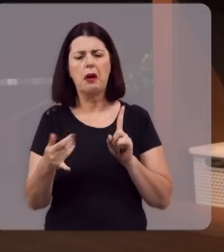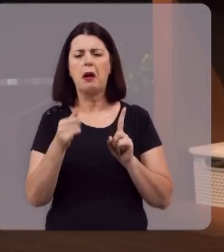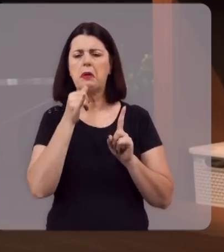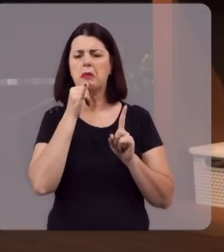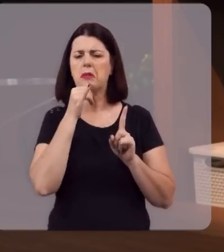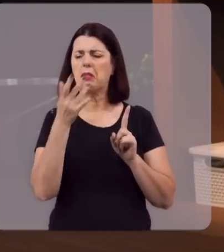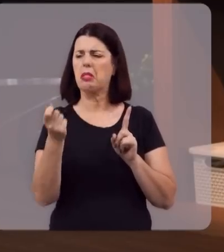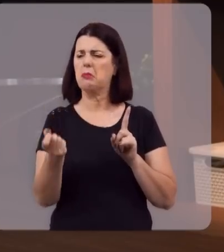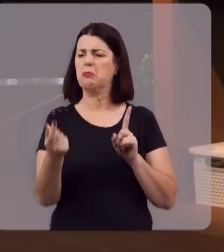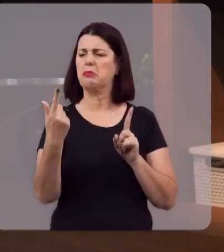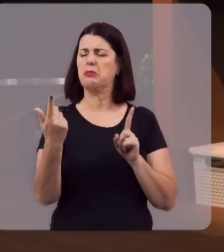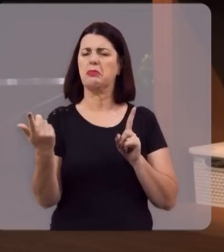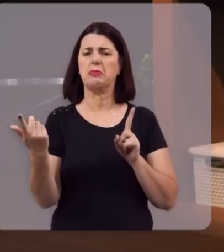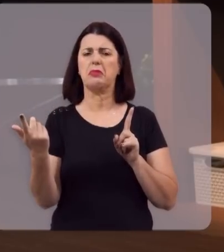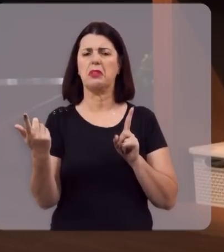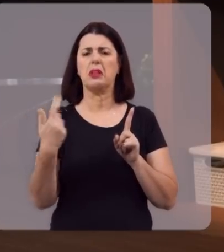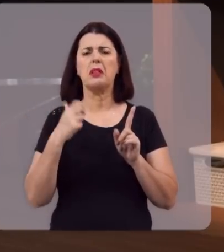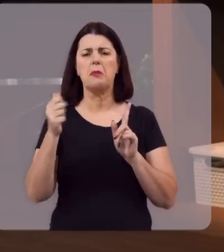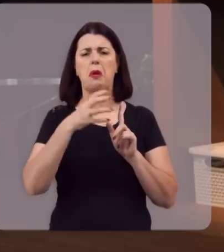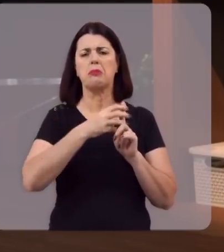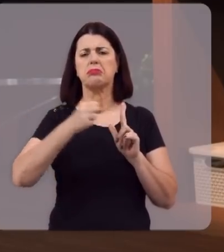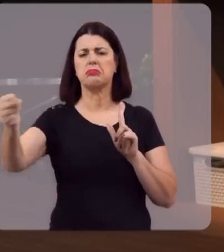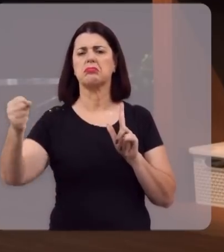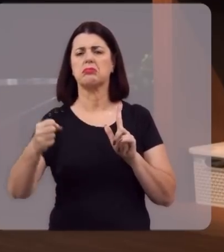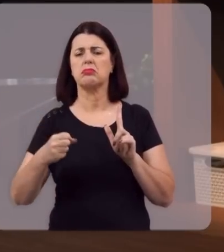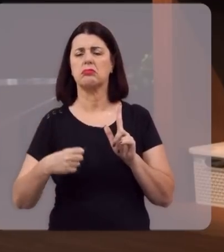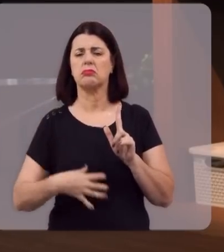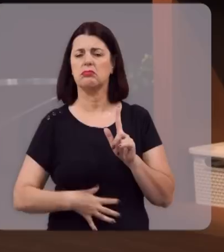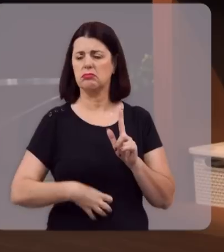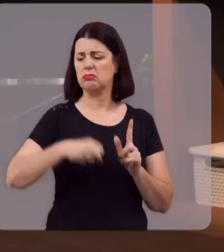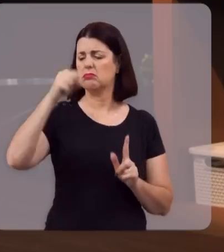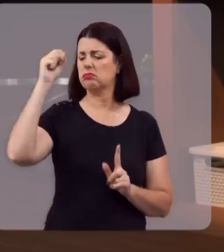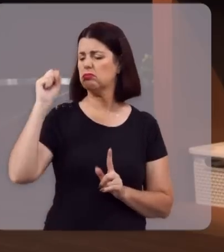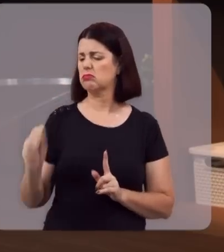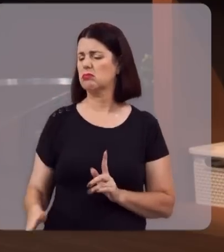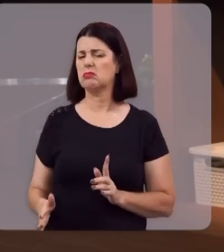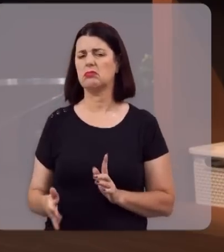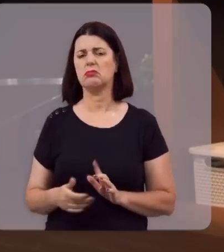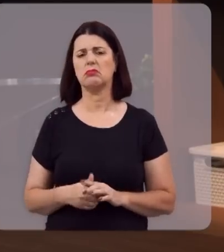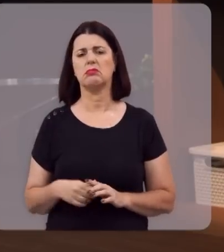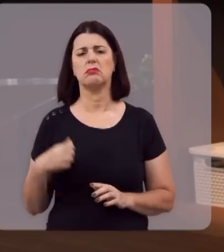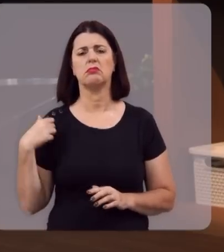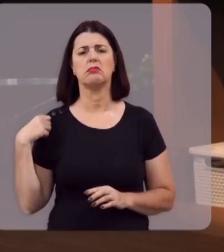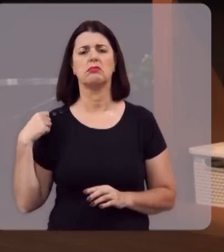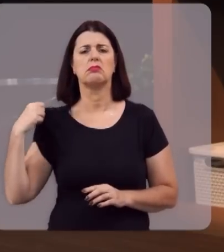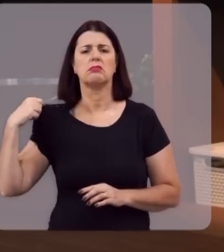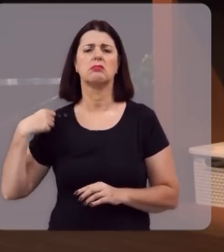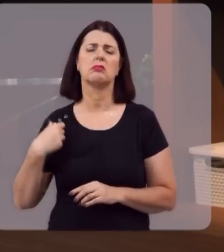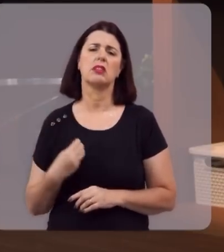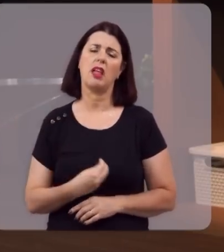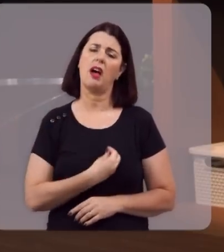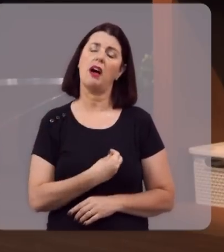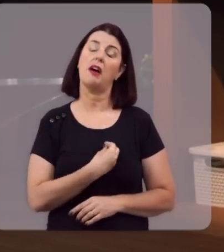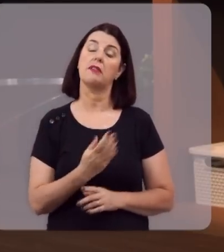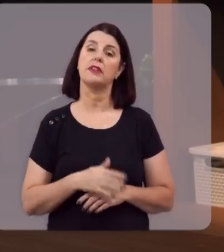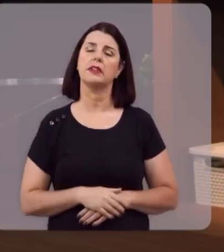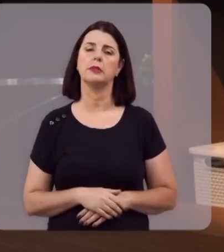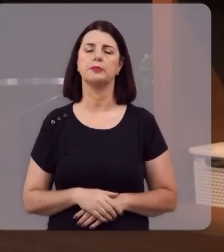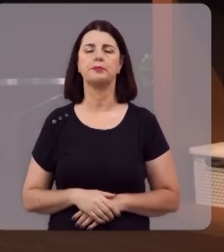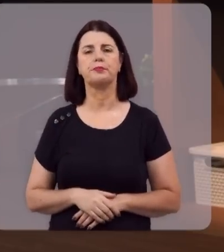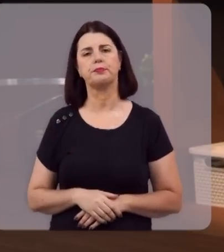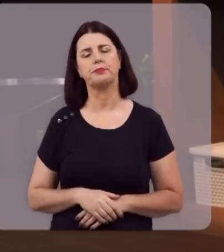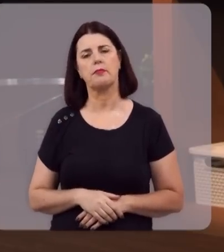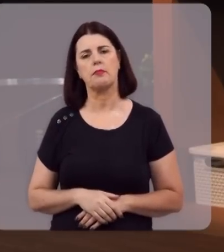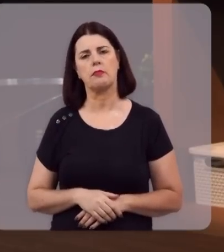considerado uma verruga pestilenta que é arrancado ventre materno sacrário mais Santo da vida que